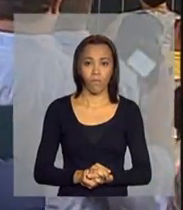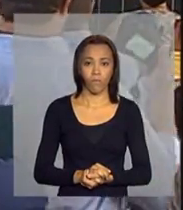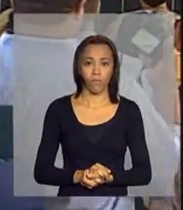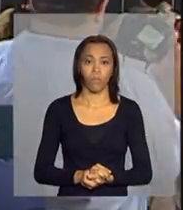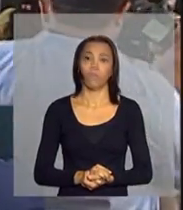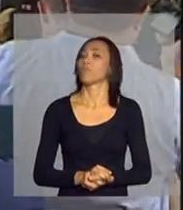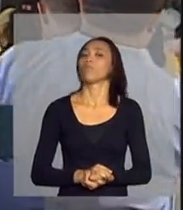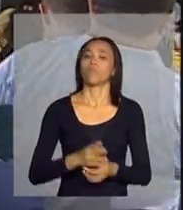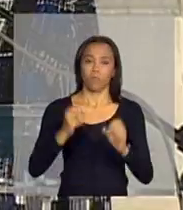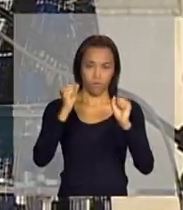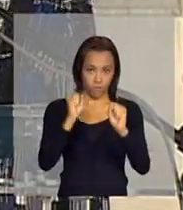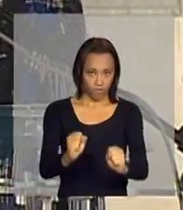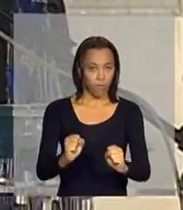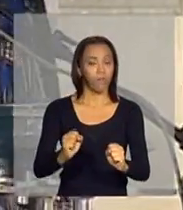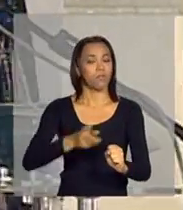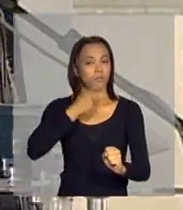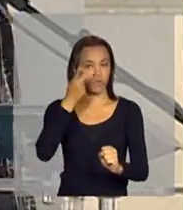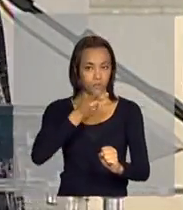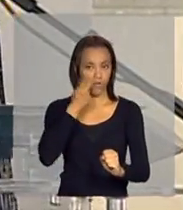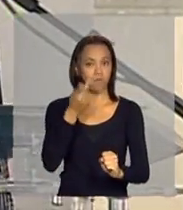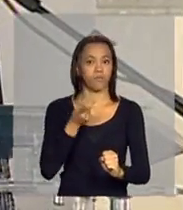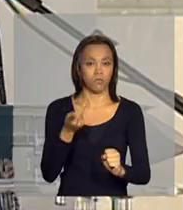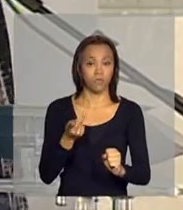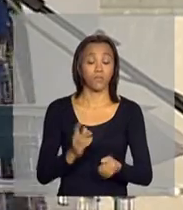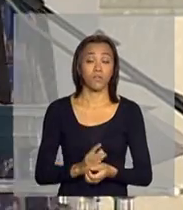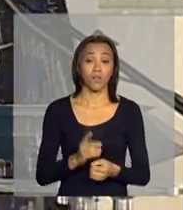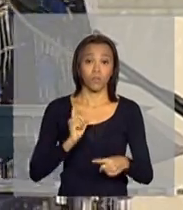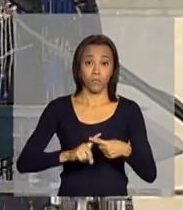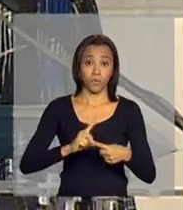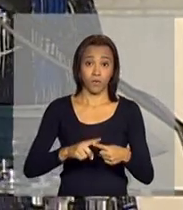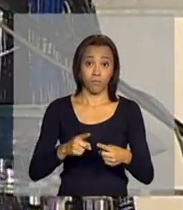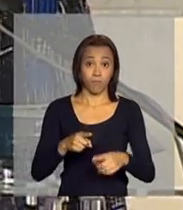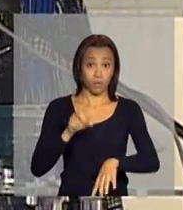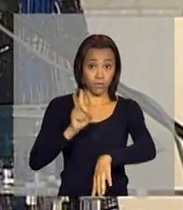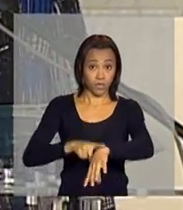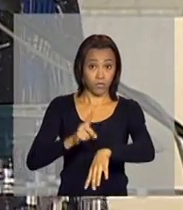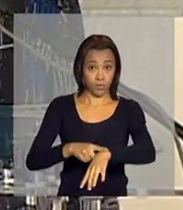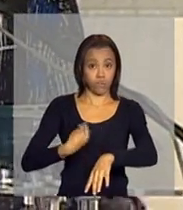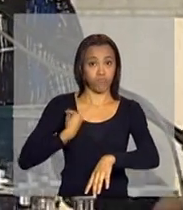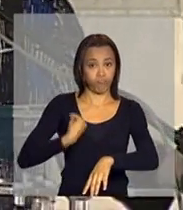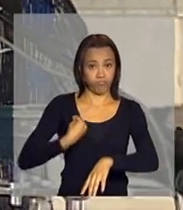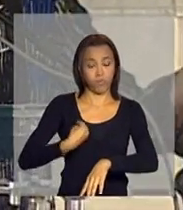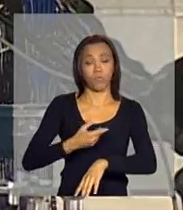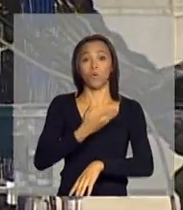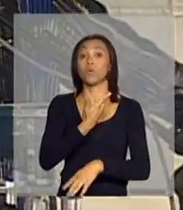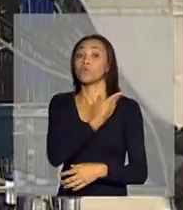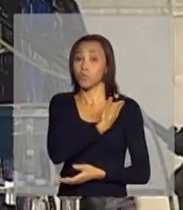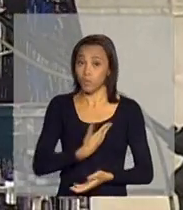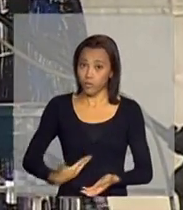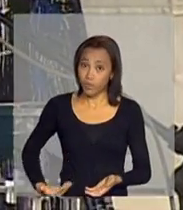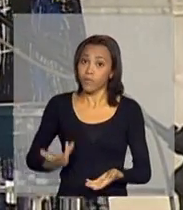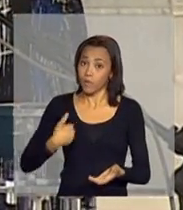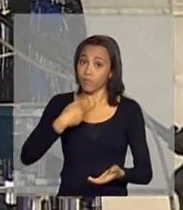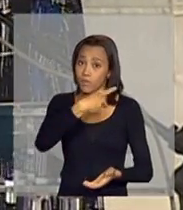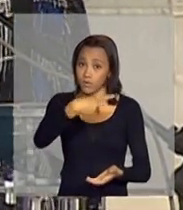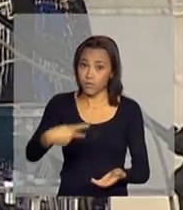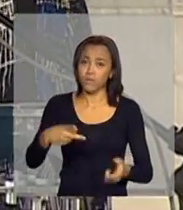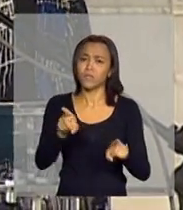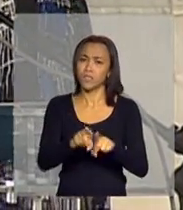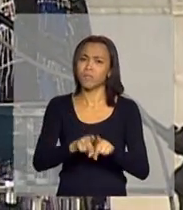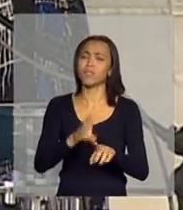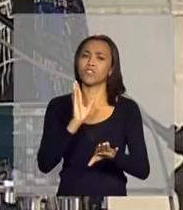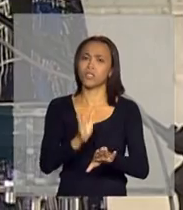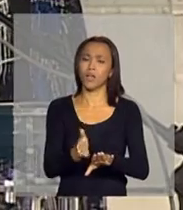Hoje, eu posso falar pelo tempo que eu estou no governo como presidenta e também pelo que eu passei junto